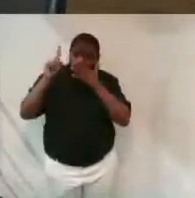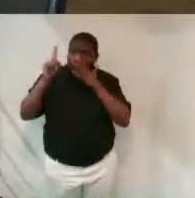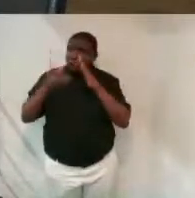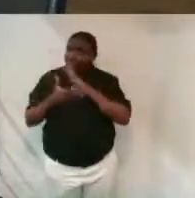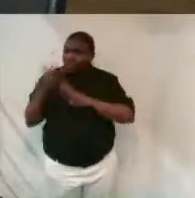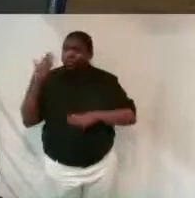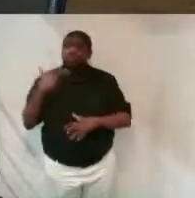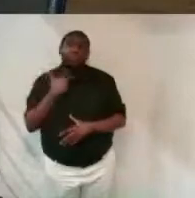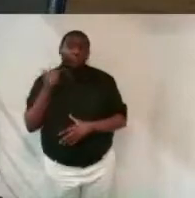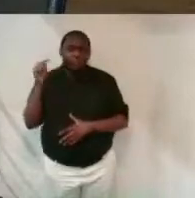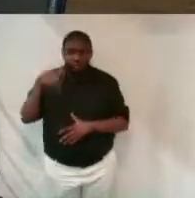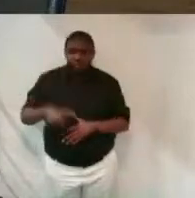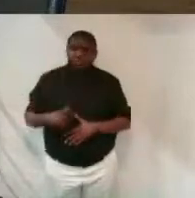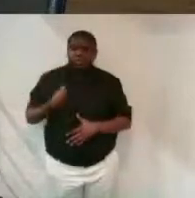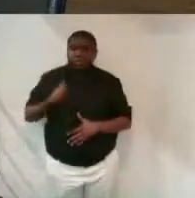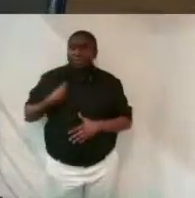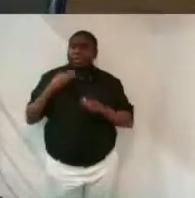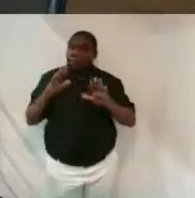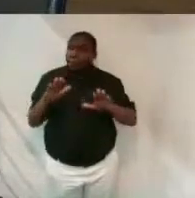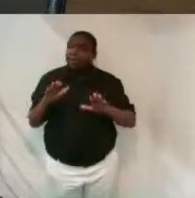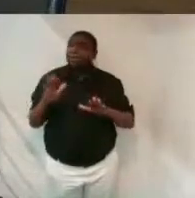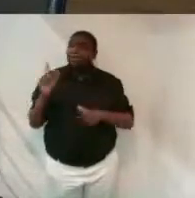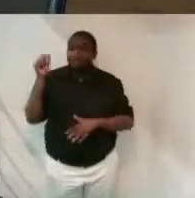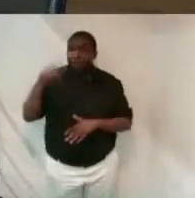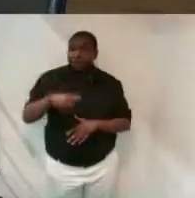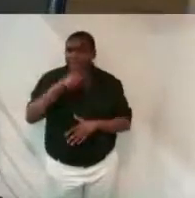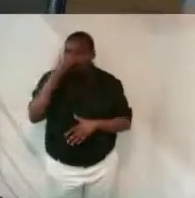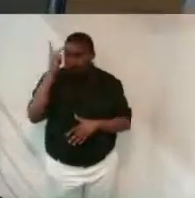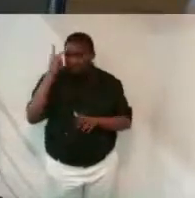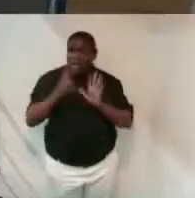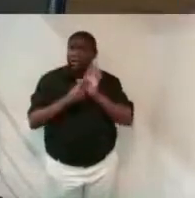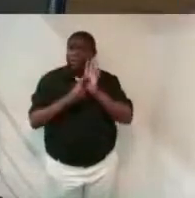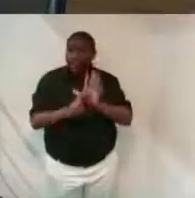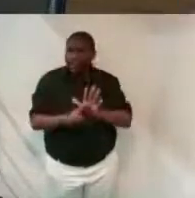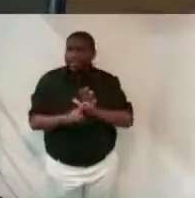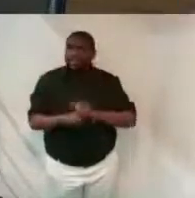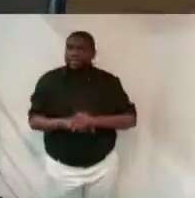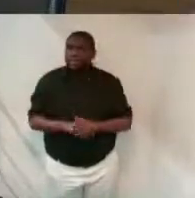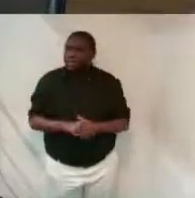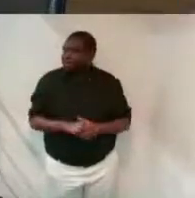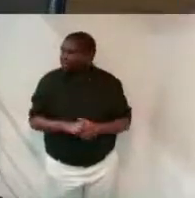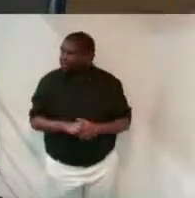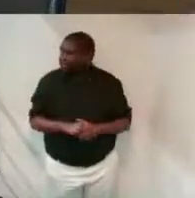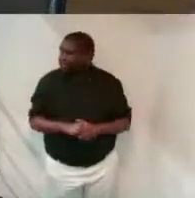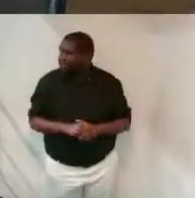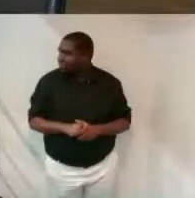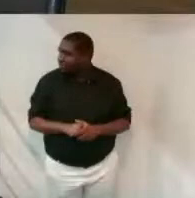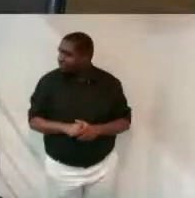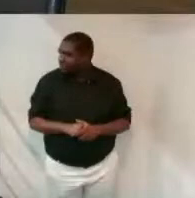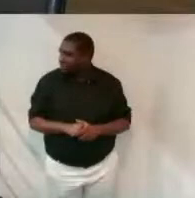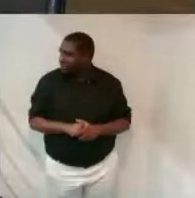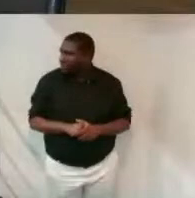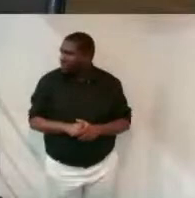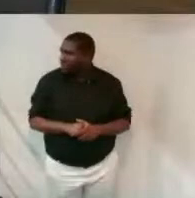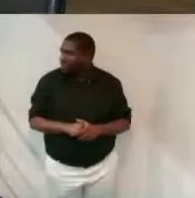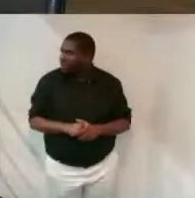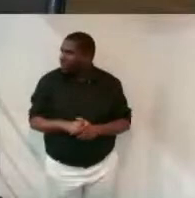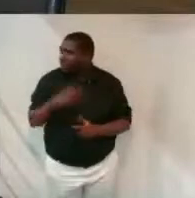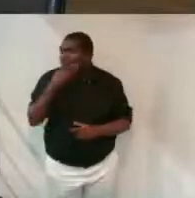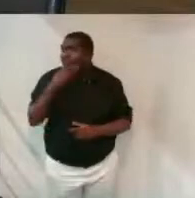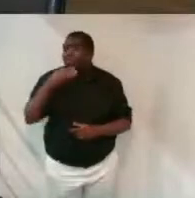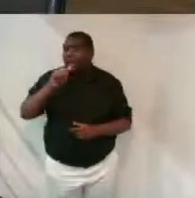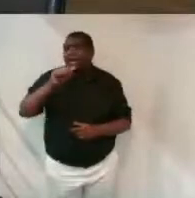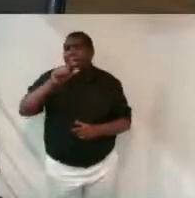aqui presente, mas mandou um representante assim, do maior alto nível que possível, que é o nosso queridíssimo doutor